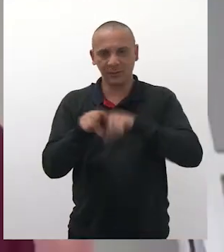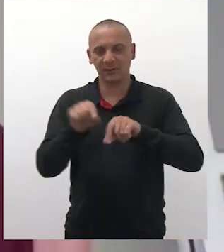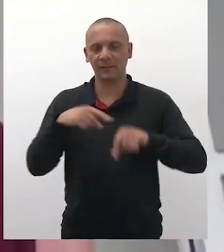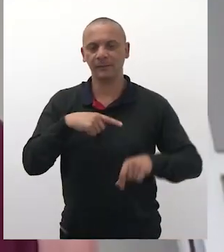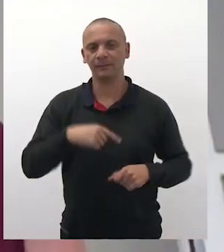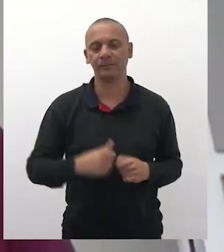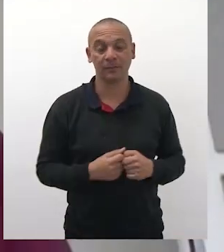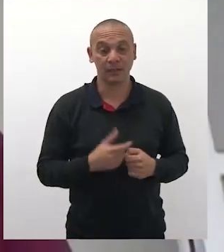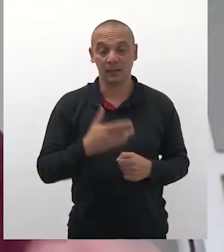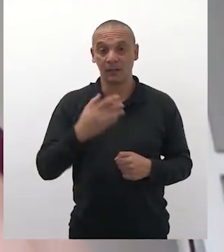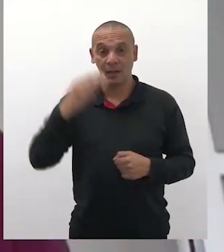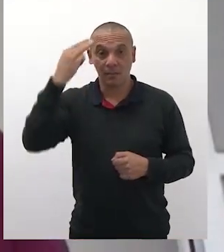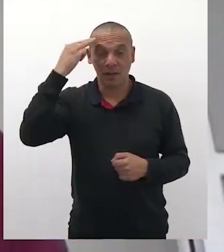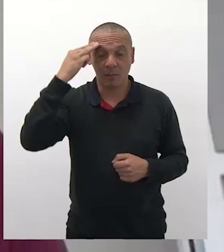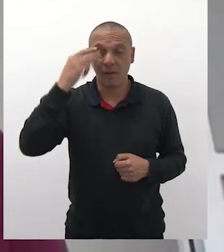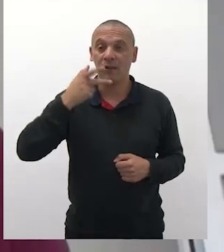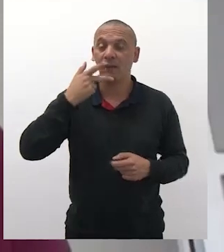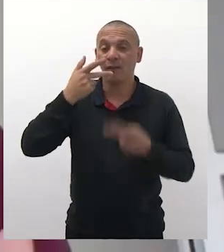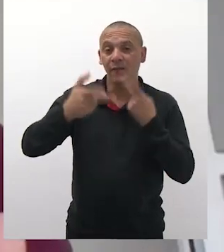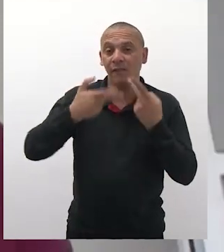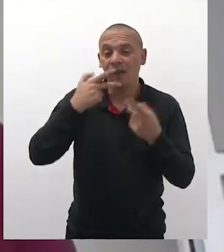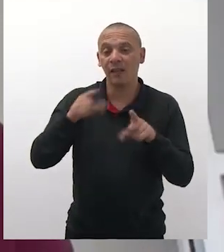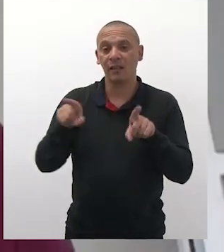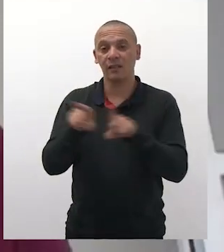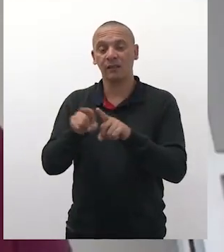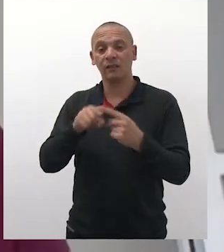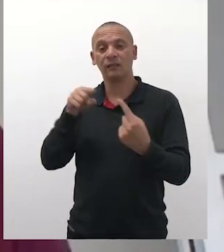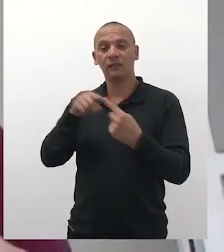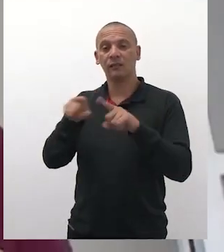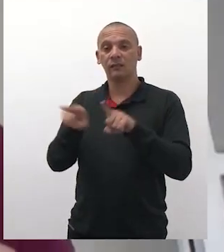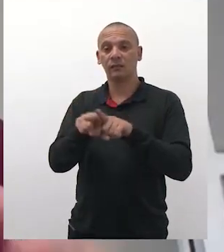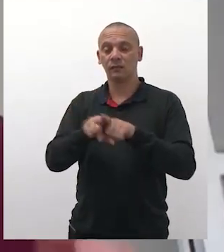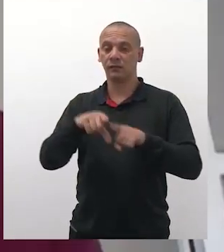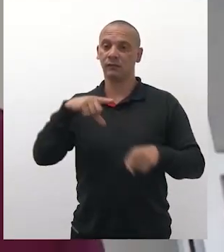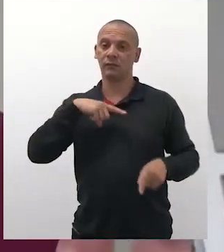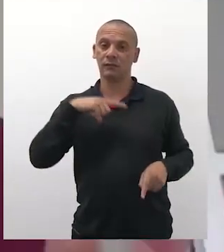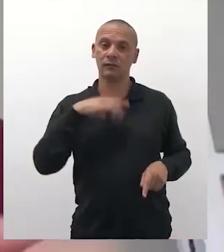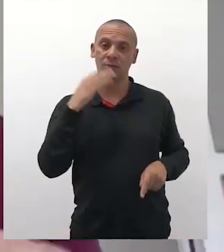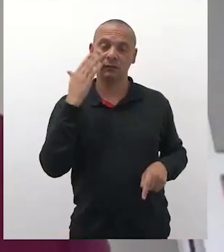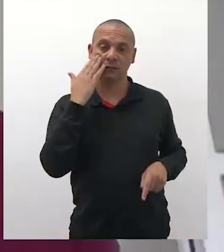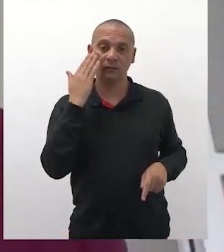a oralidade, a entrevista, ela é